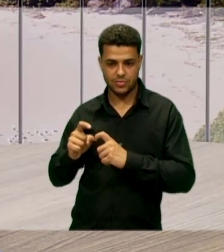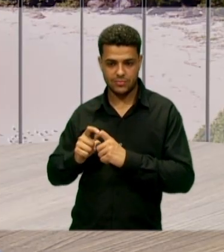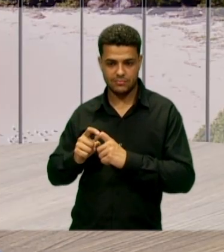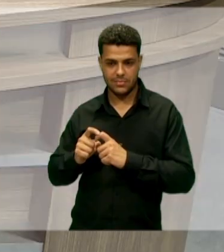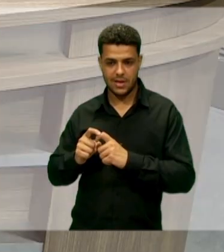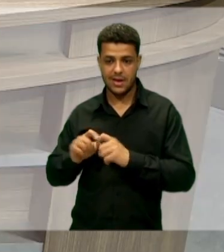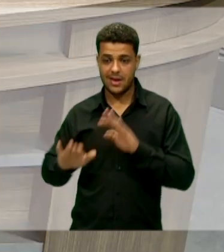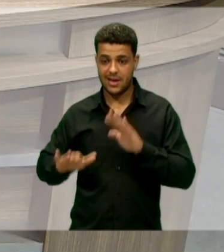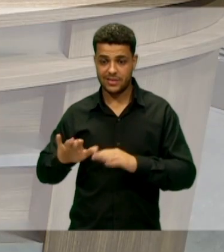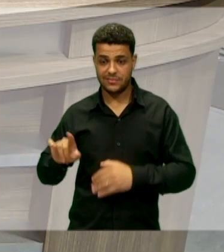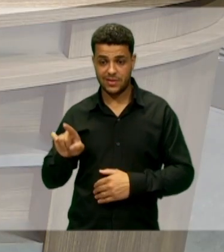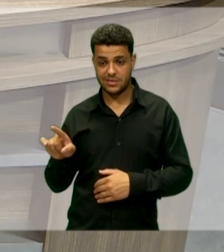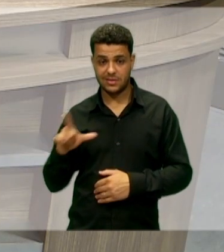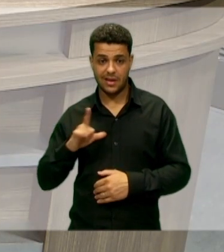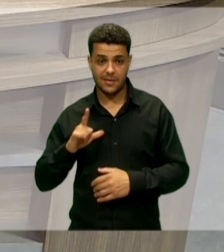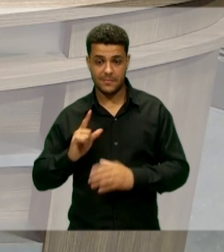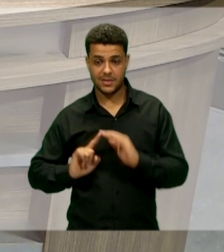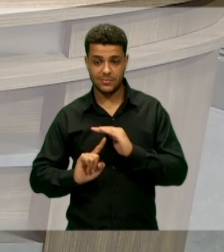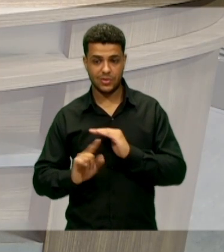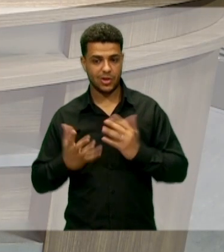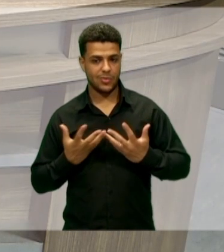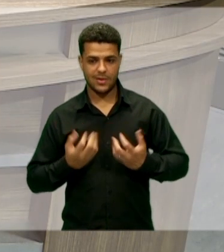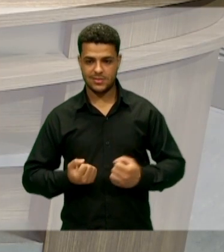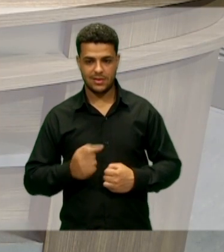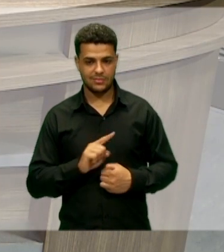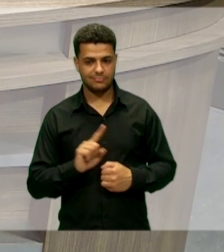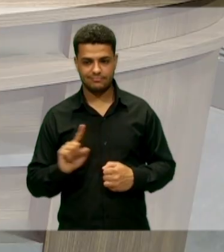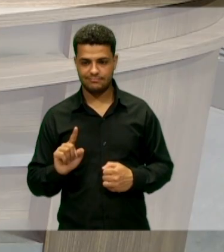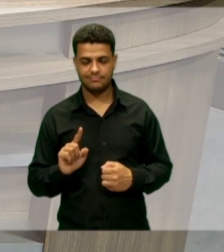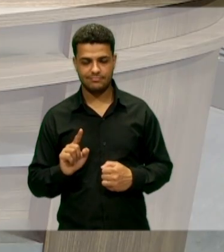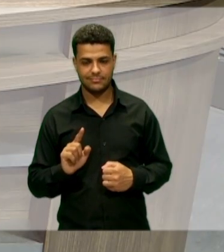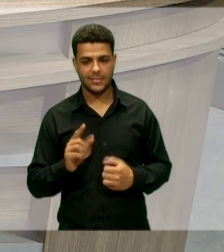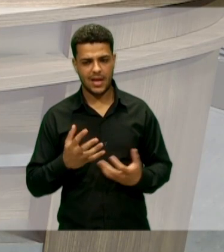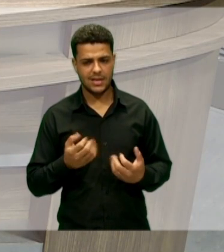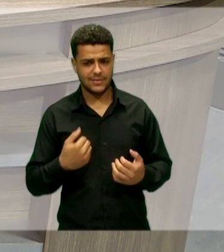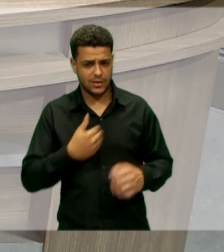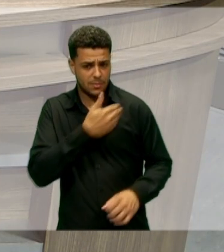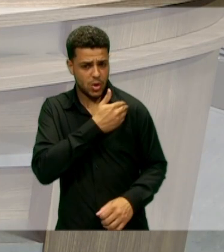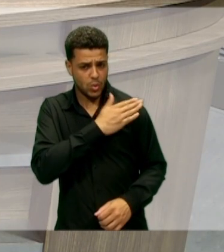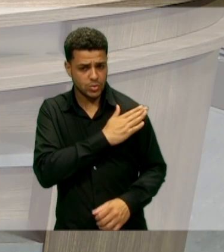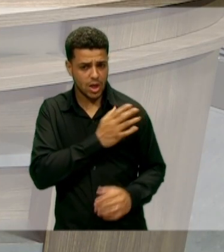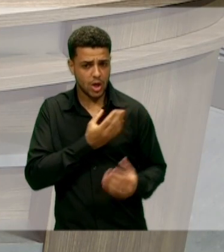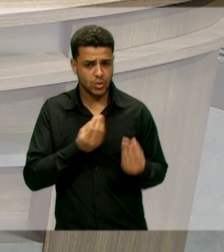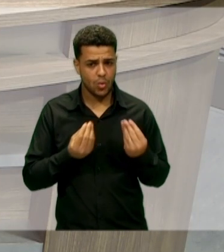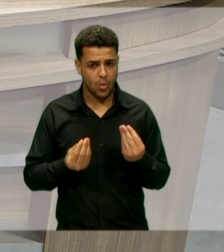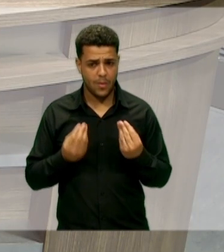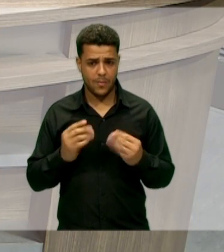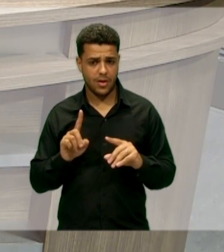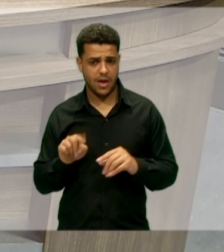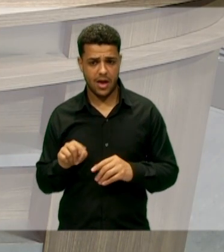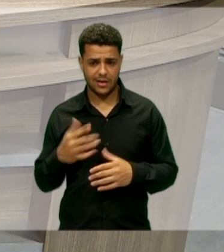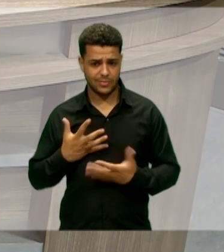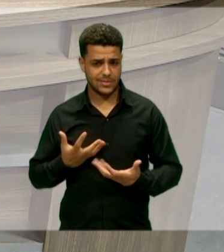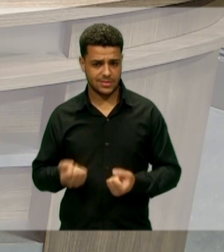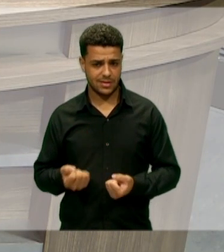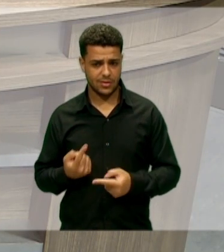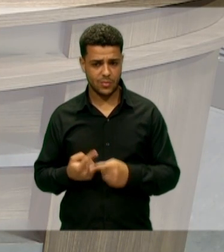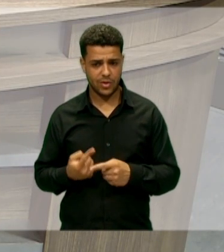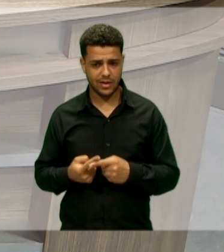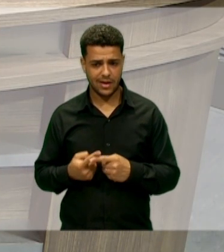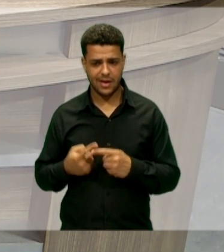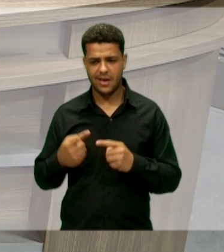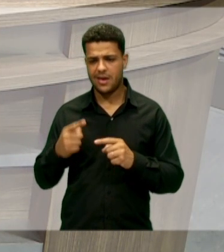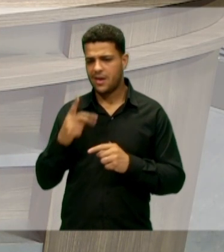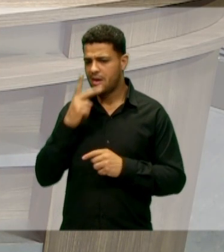fazer o teste. Né? E a gente respeita. Mas isso por um preconceito? O que o senhor imagina? Acho que são